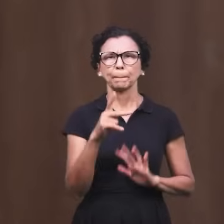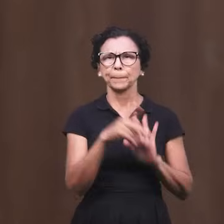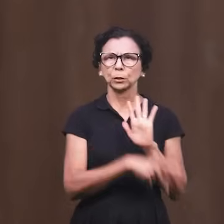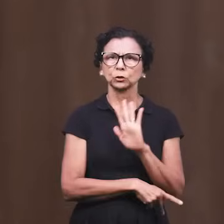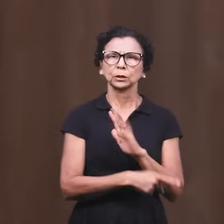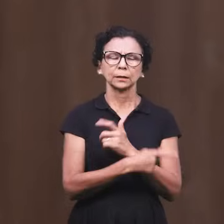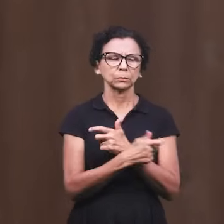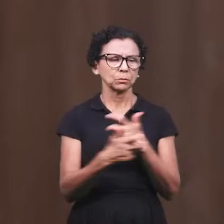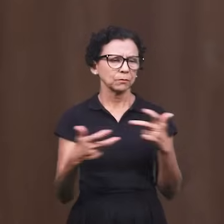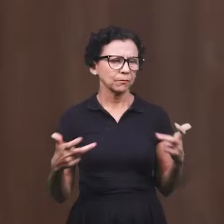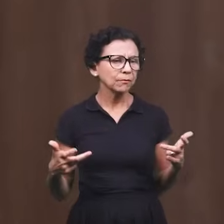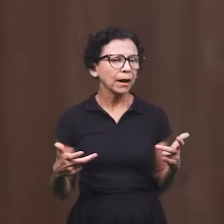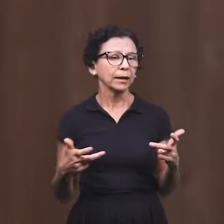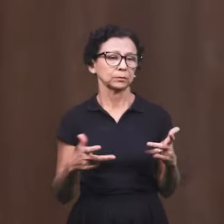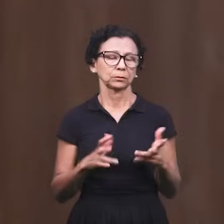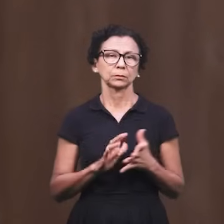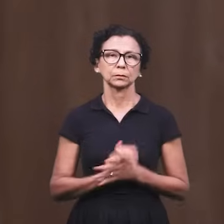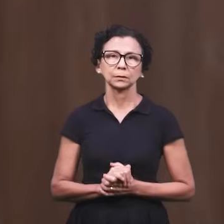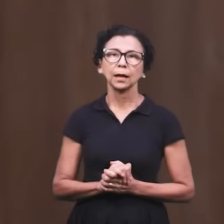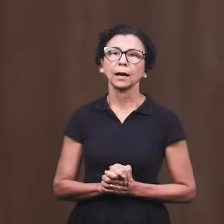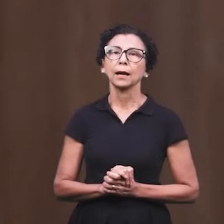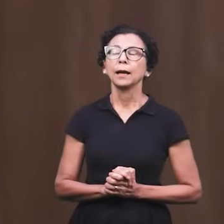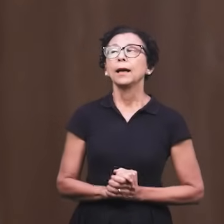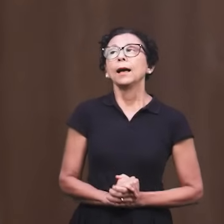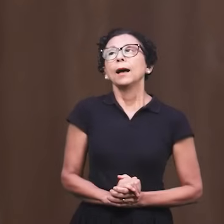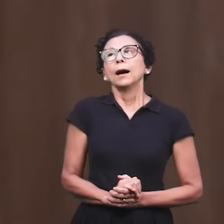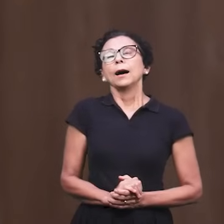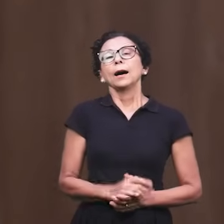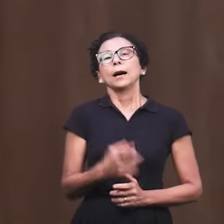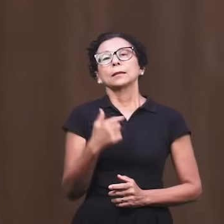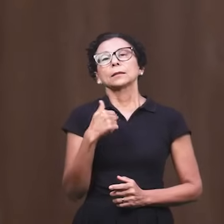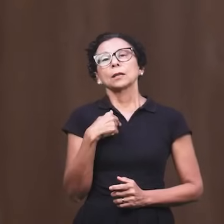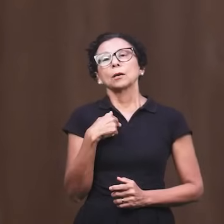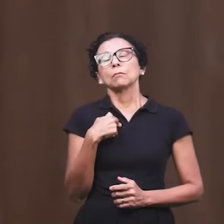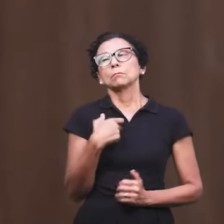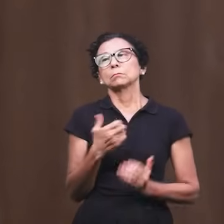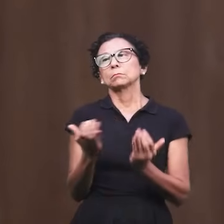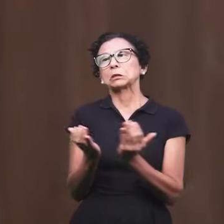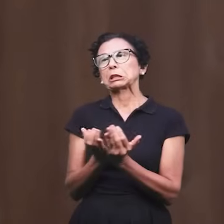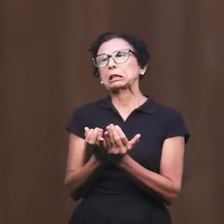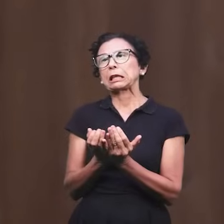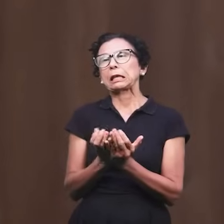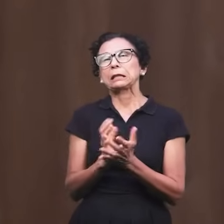tinha. À medida que eu for servo de Deus, eu vou deixar de pensar?